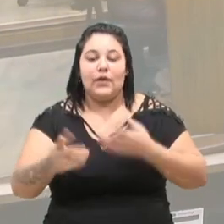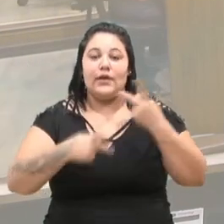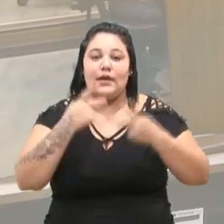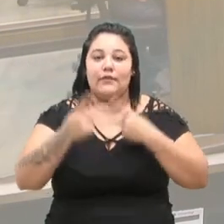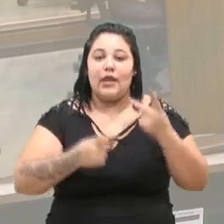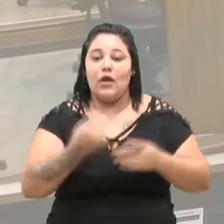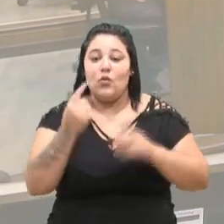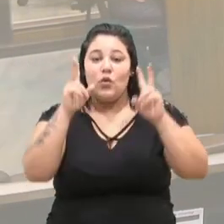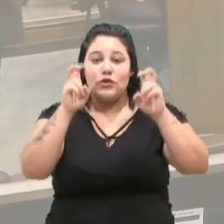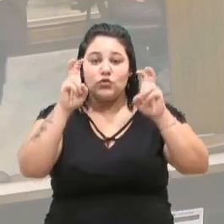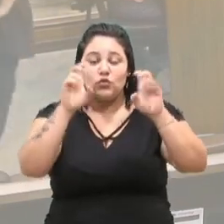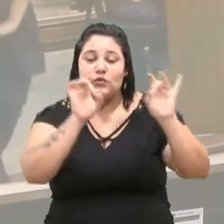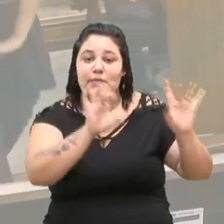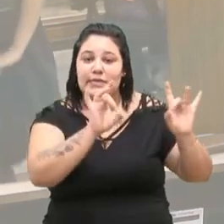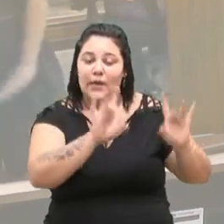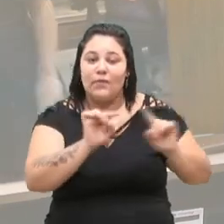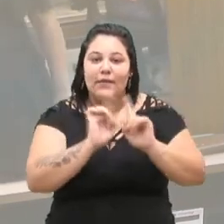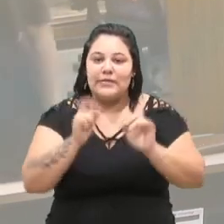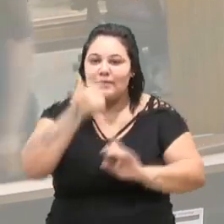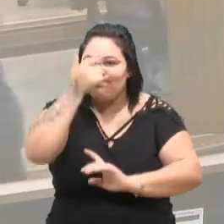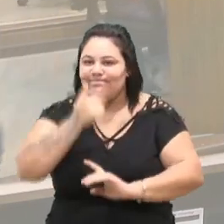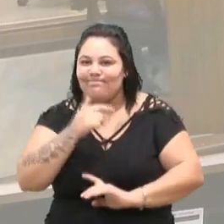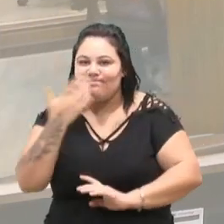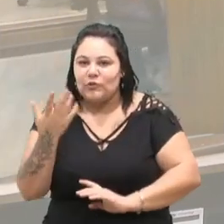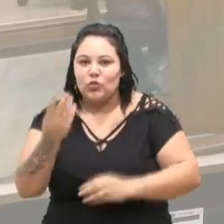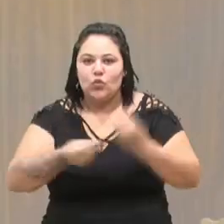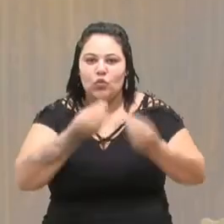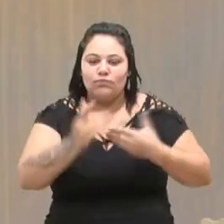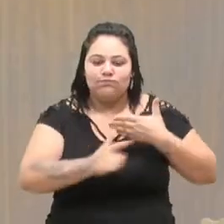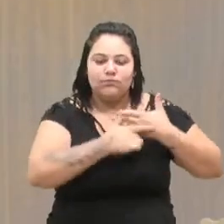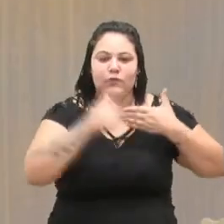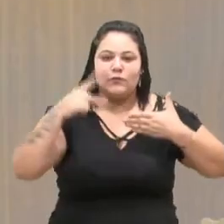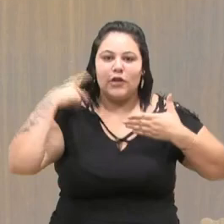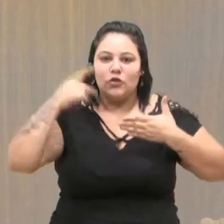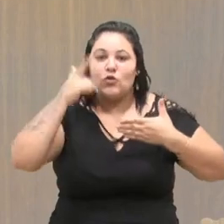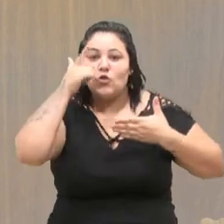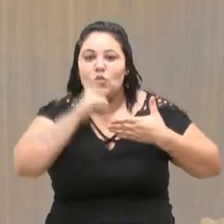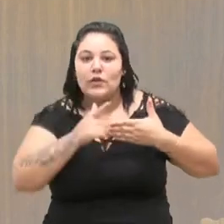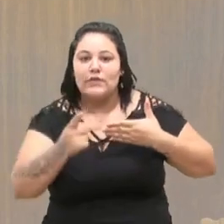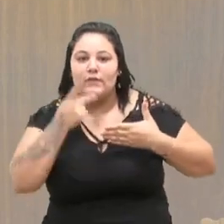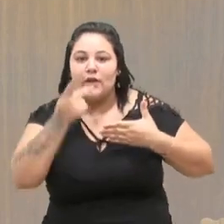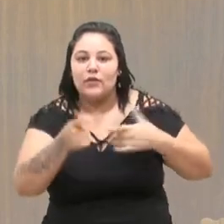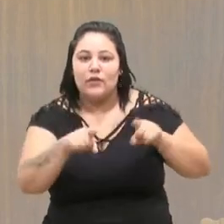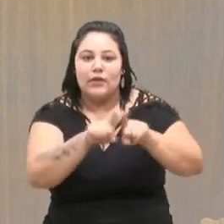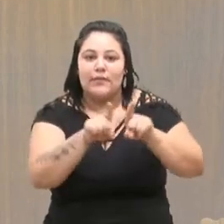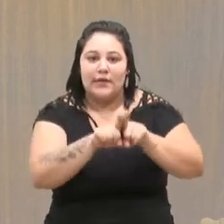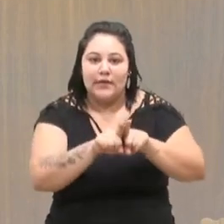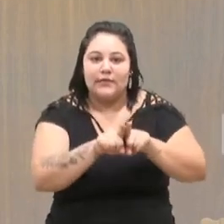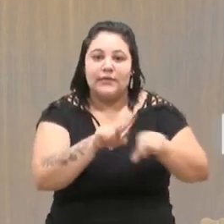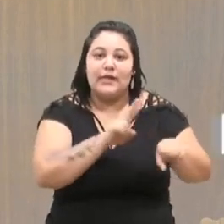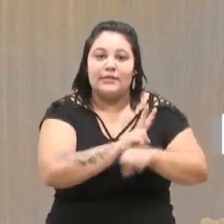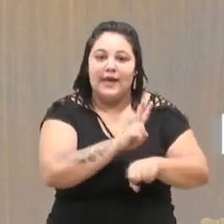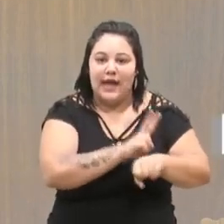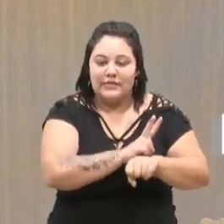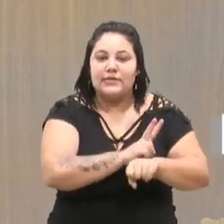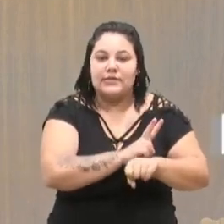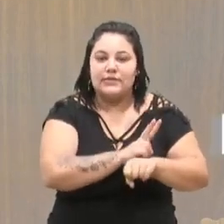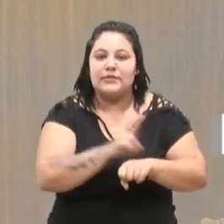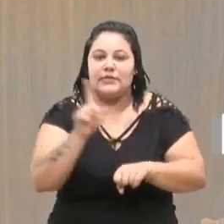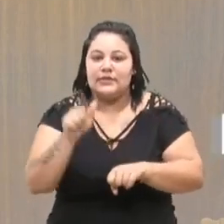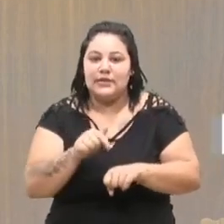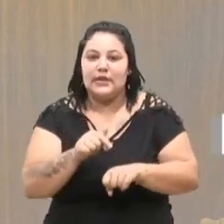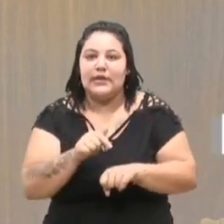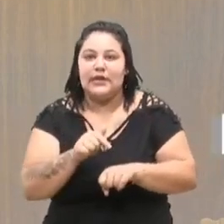tema só específico, mas eu acho que como o vereador Lucas abordou a questão das vagas que